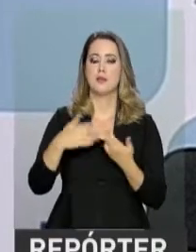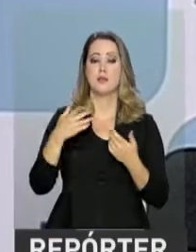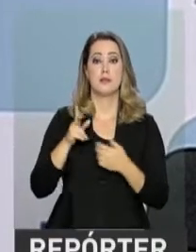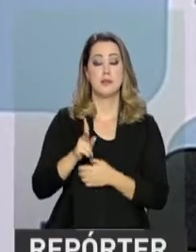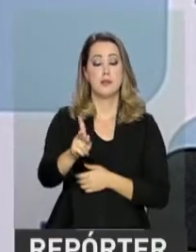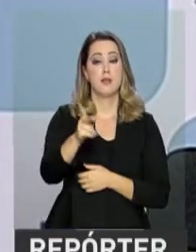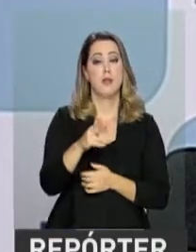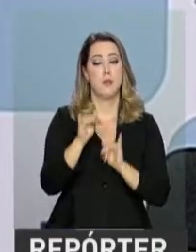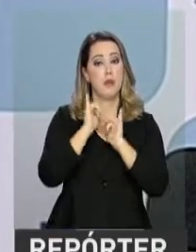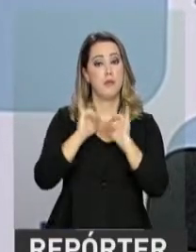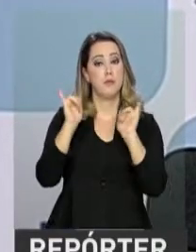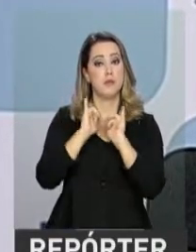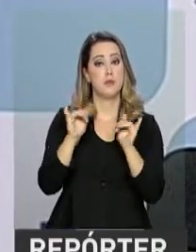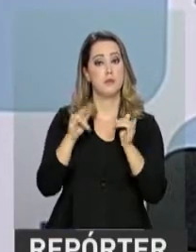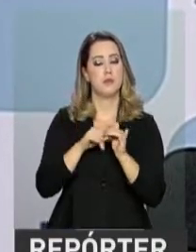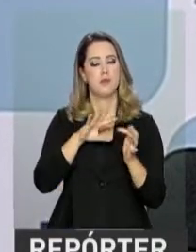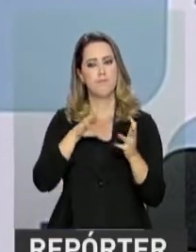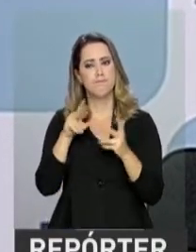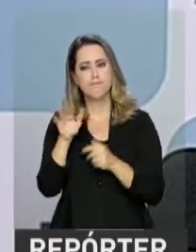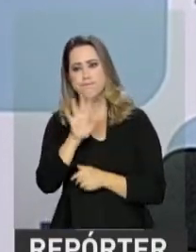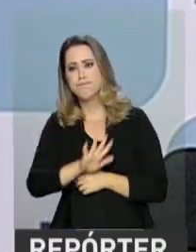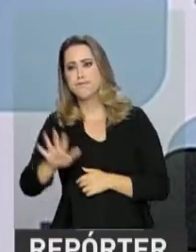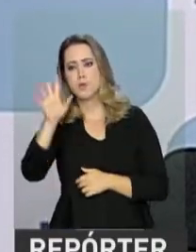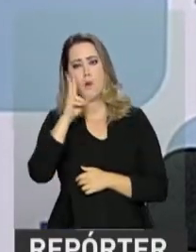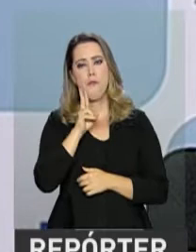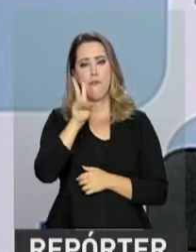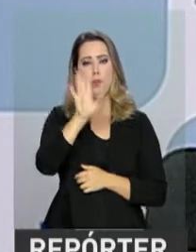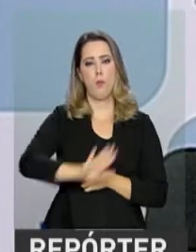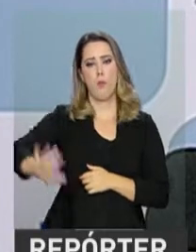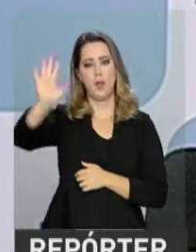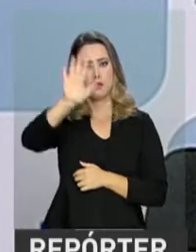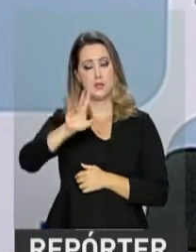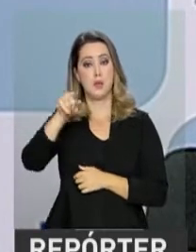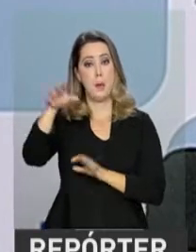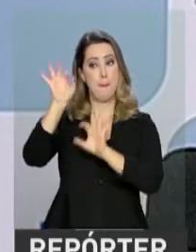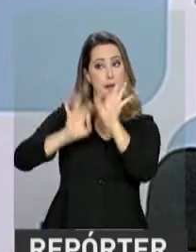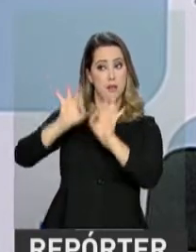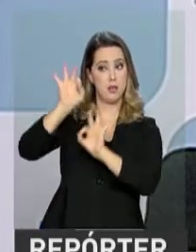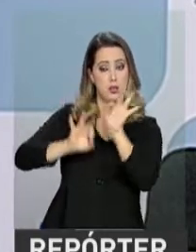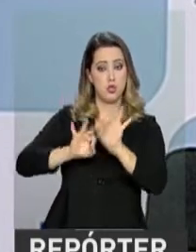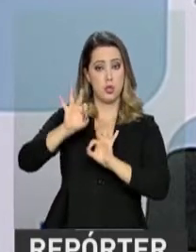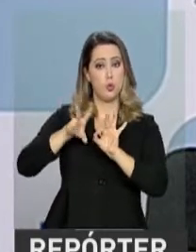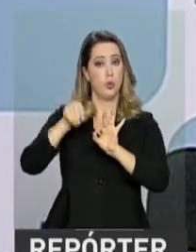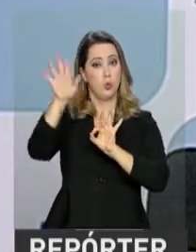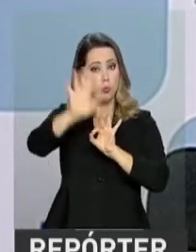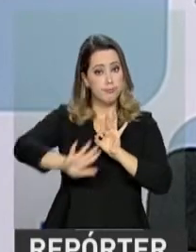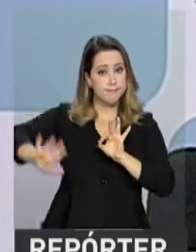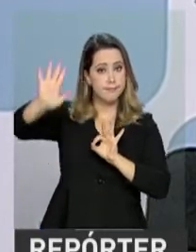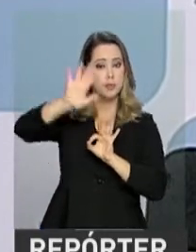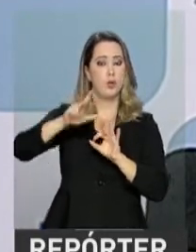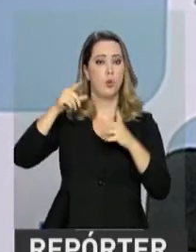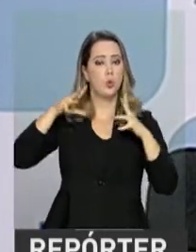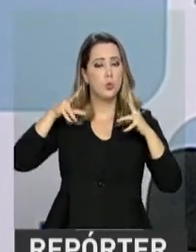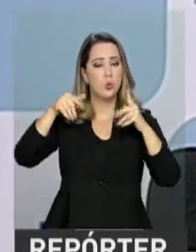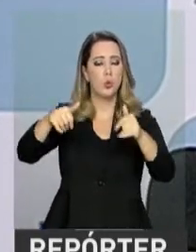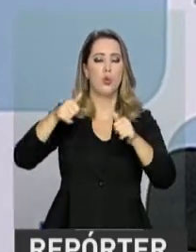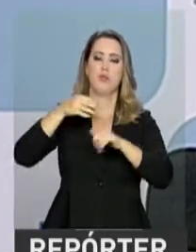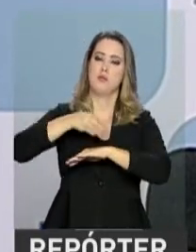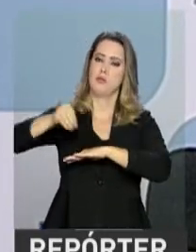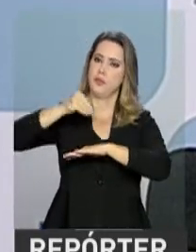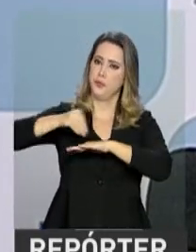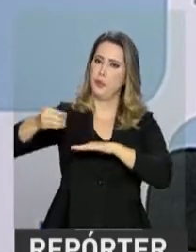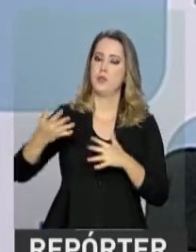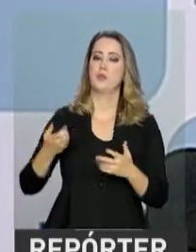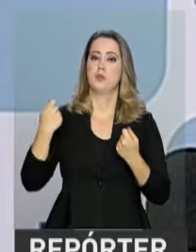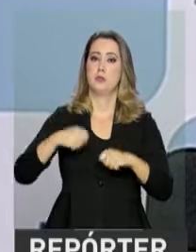visão global do problema em todo o país para que possamos fazer planejamento e gestão temos que ter informação total esses municípios